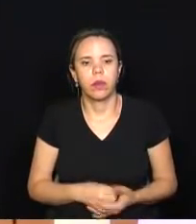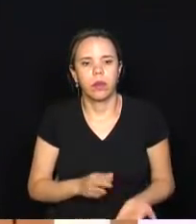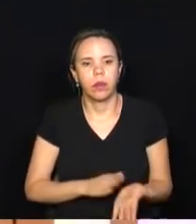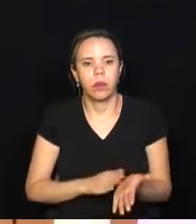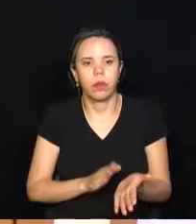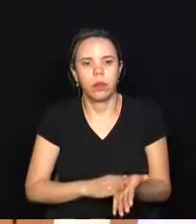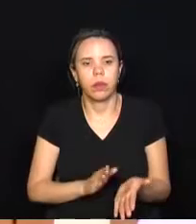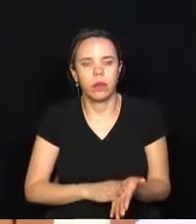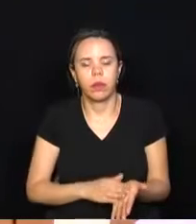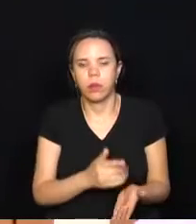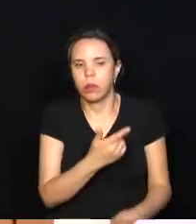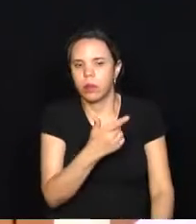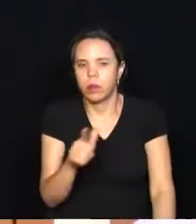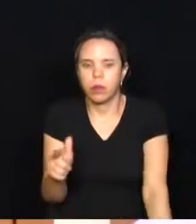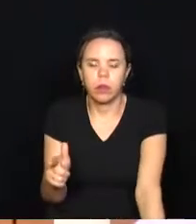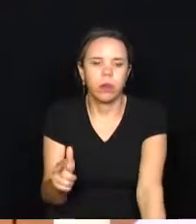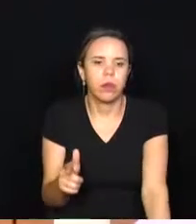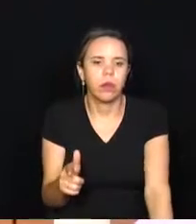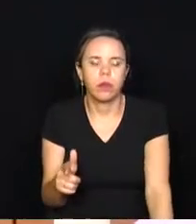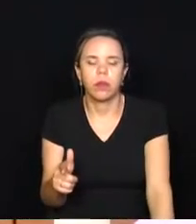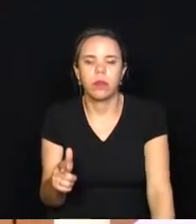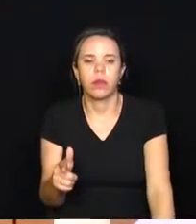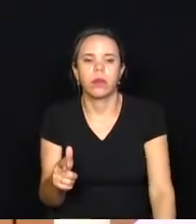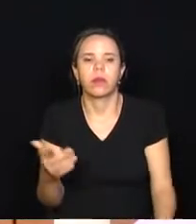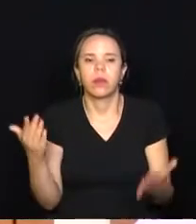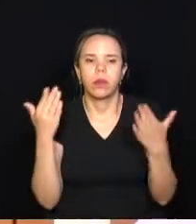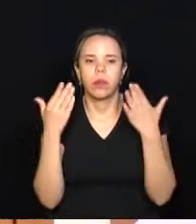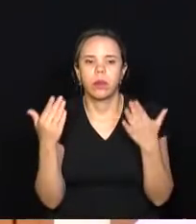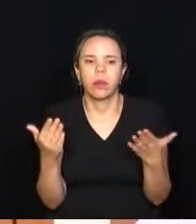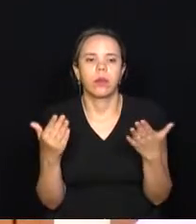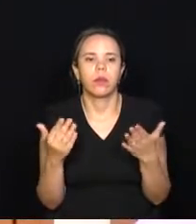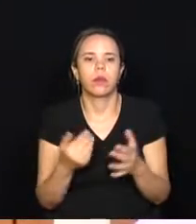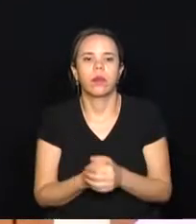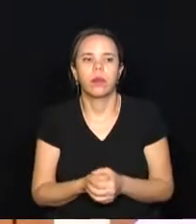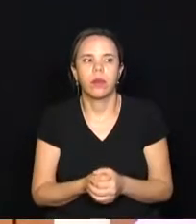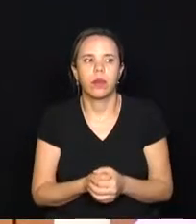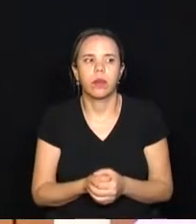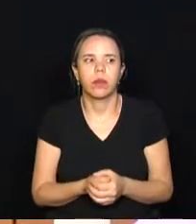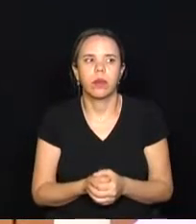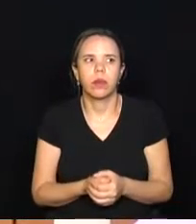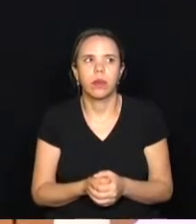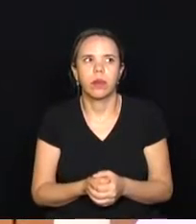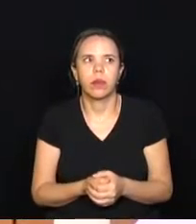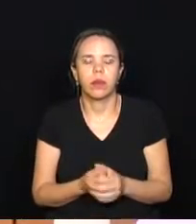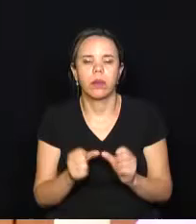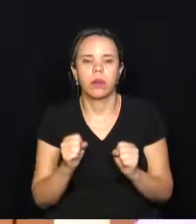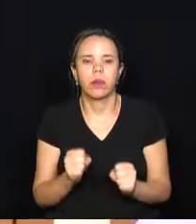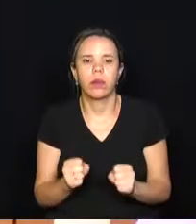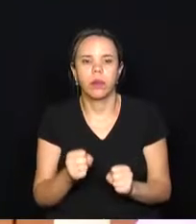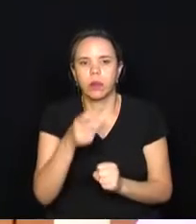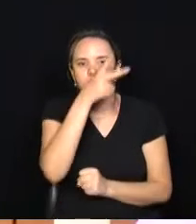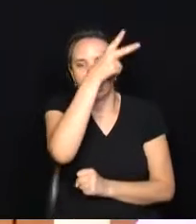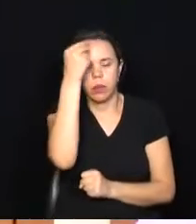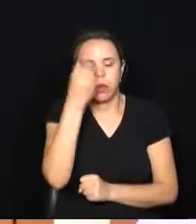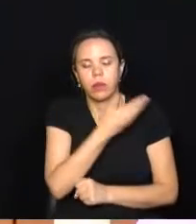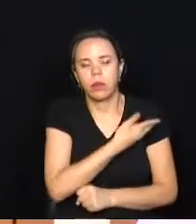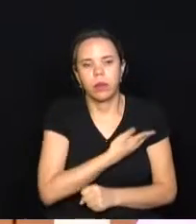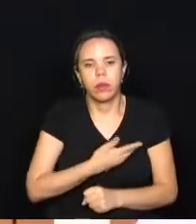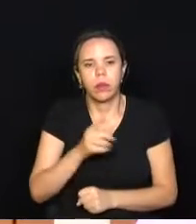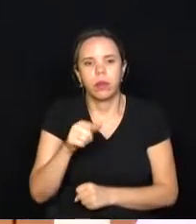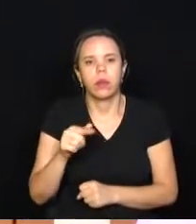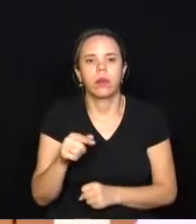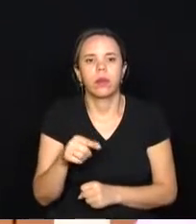gente não tem, né, frente à questão do poder público, né, é